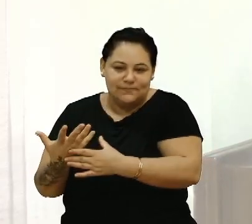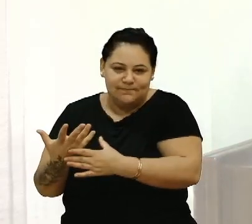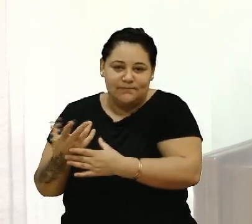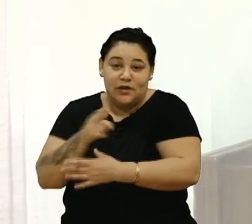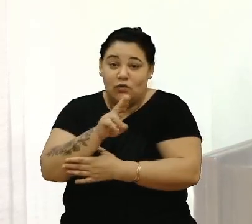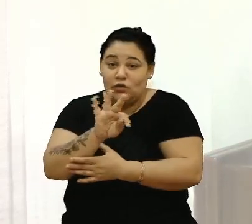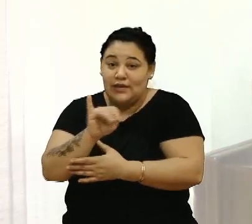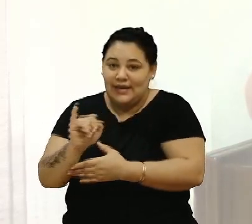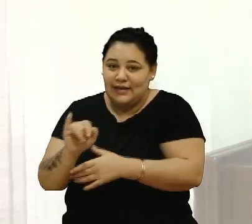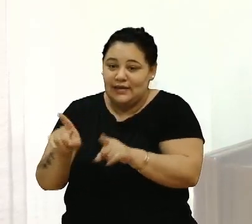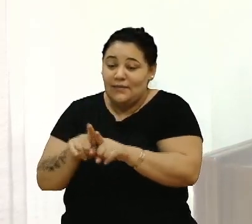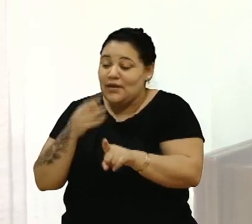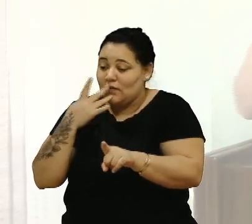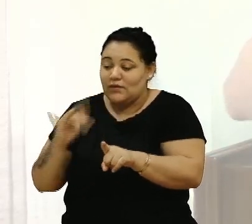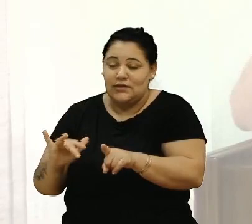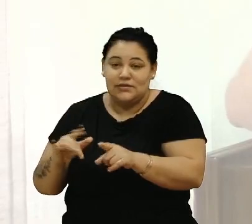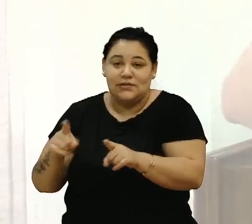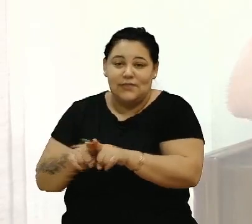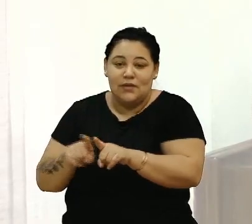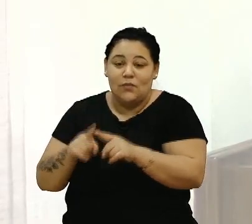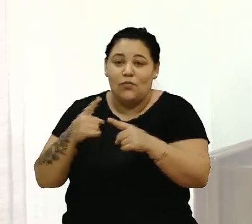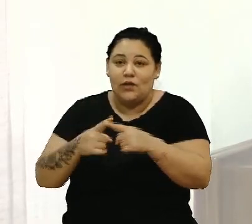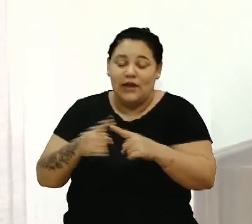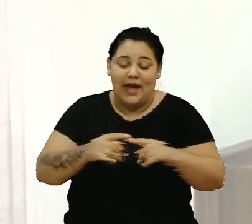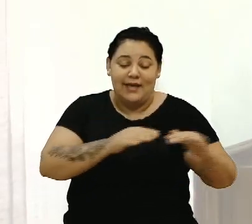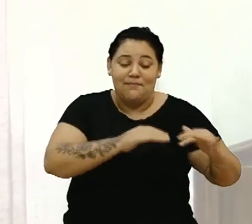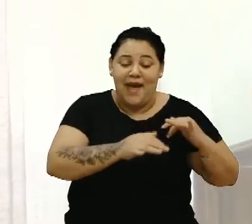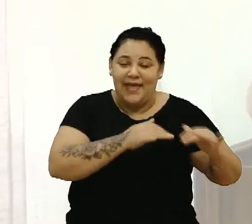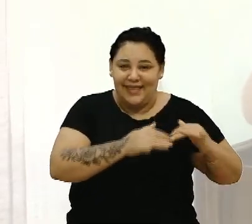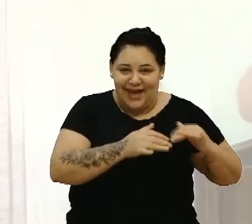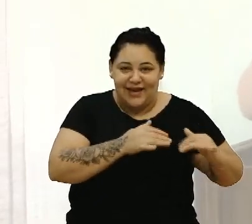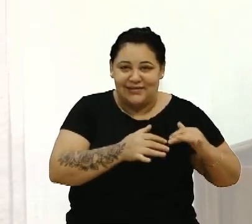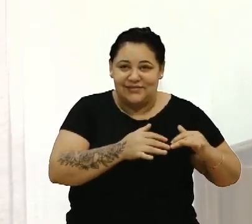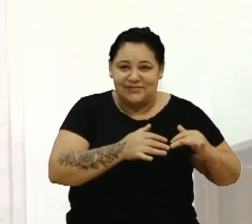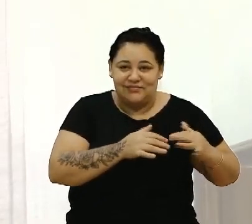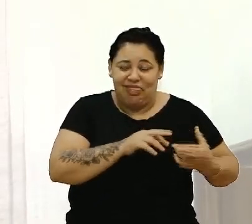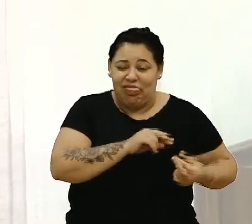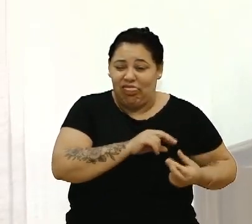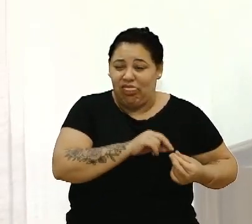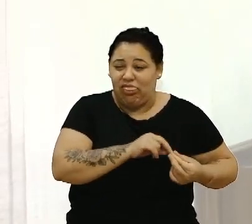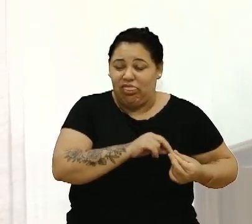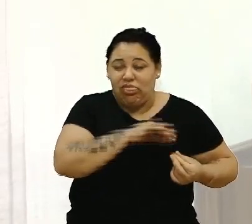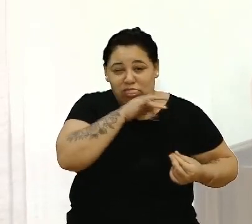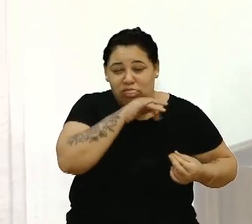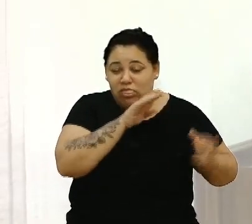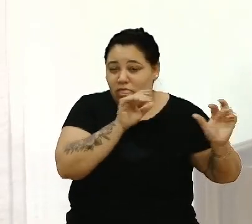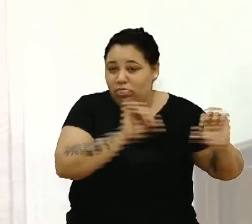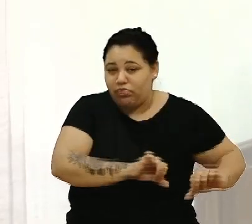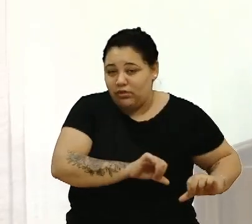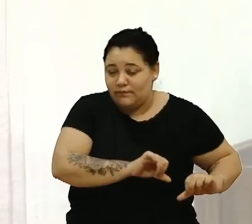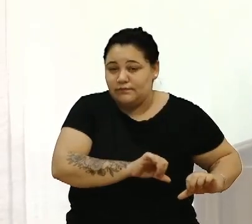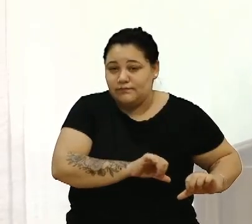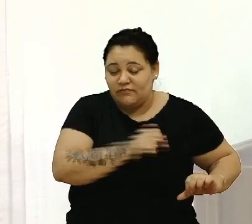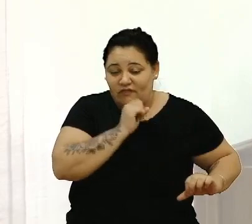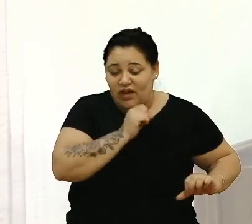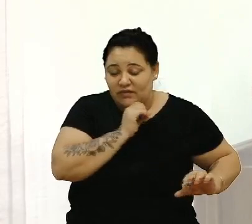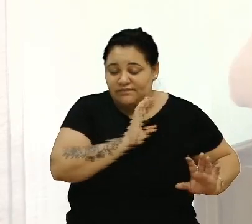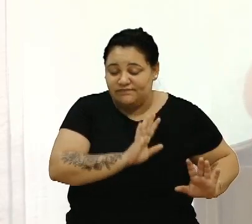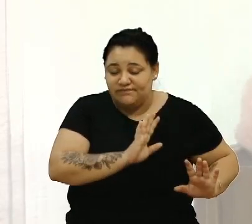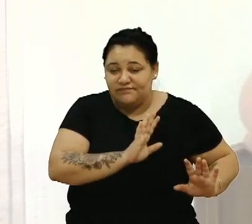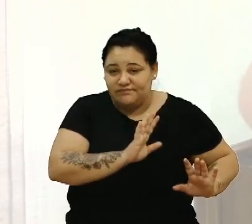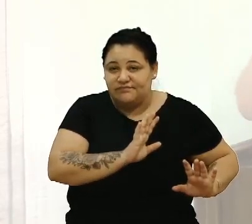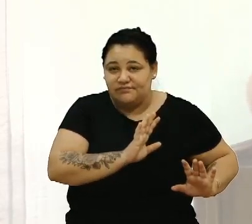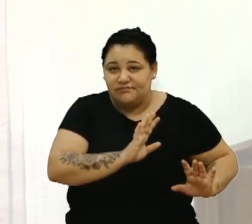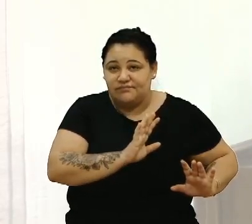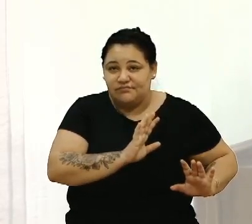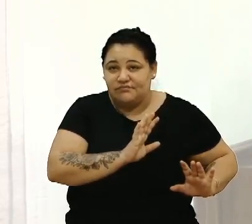unidade infantil também, porque os equipamentos que estavam vindo estavam sucateados. Então, nós conseguimos também com o deputado